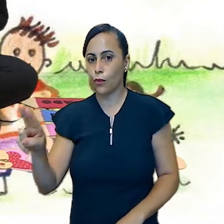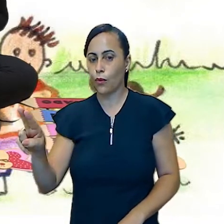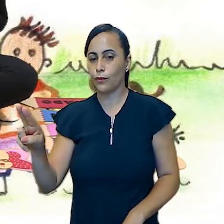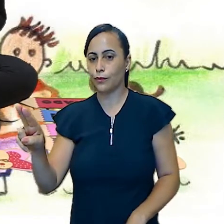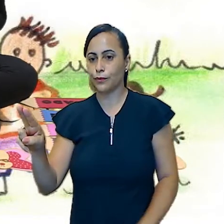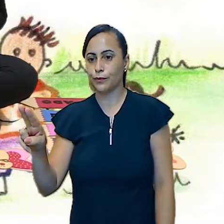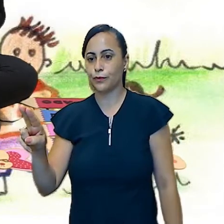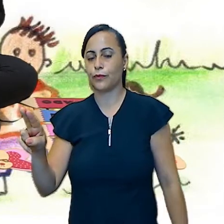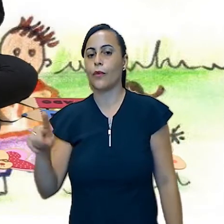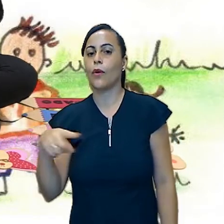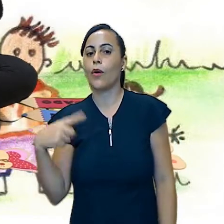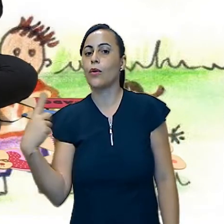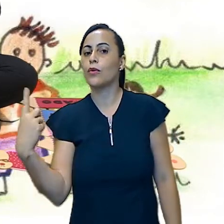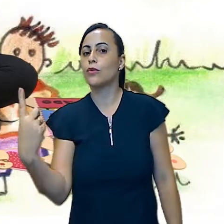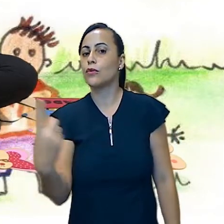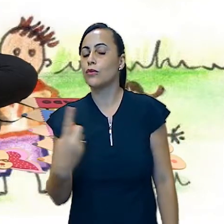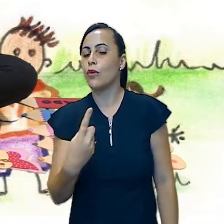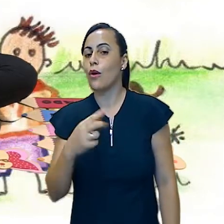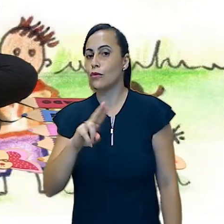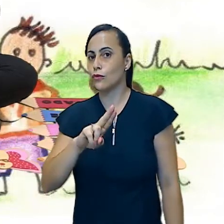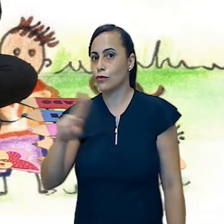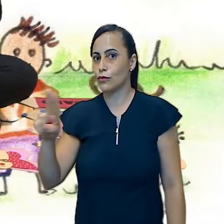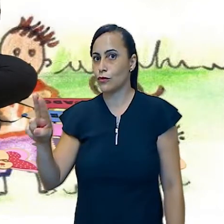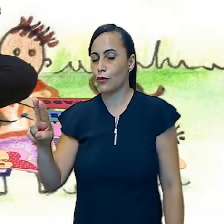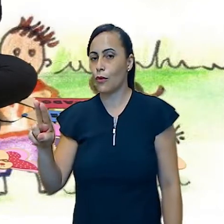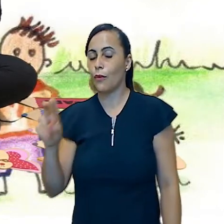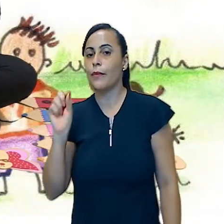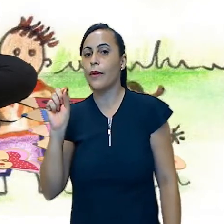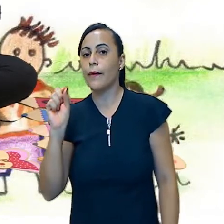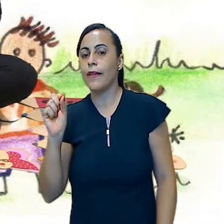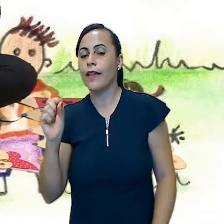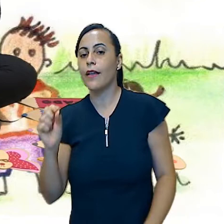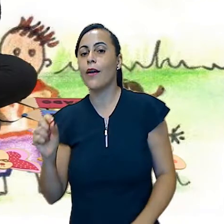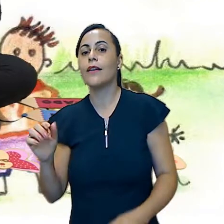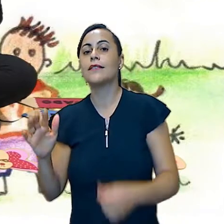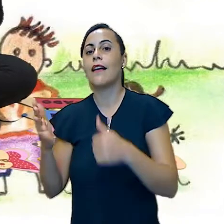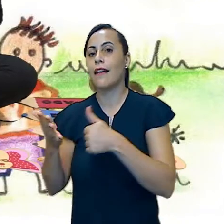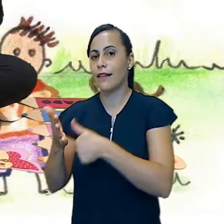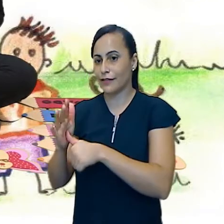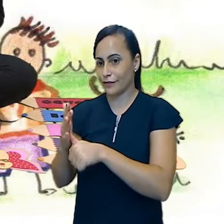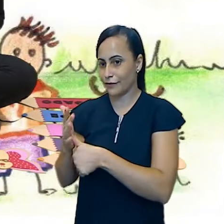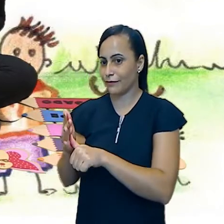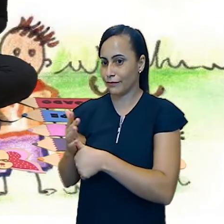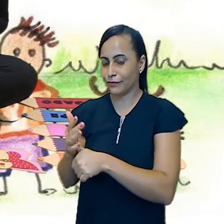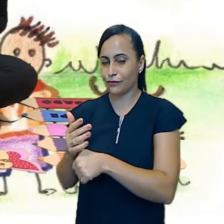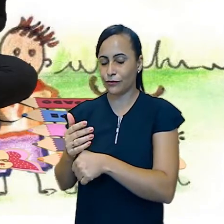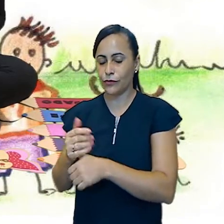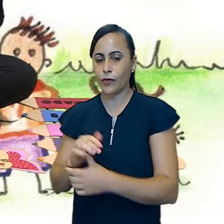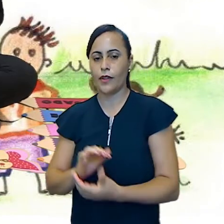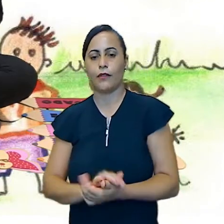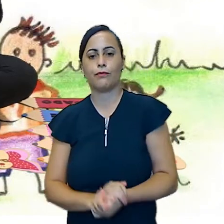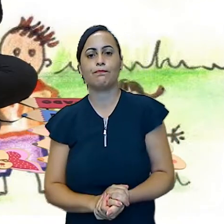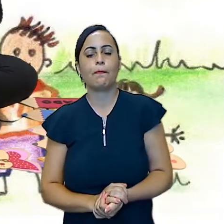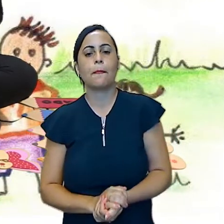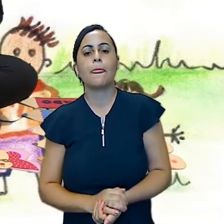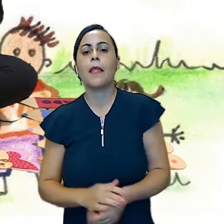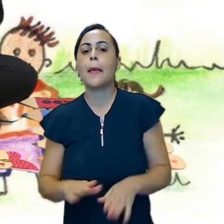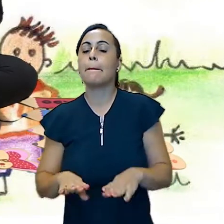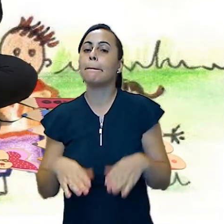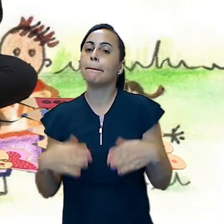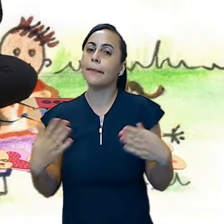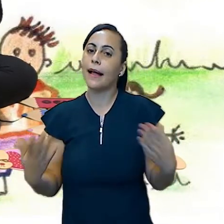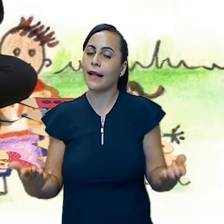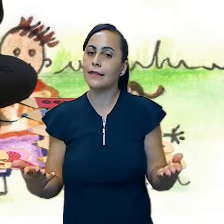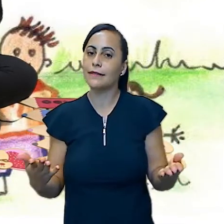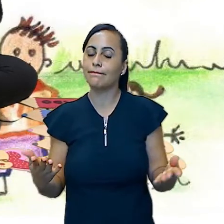é nossa identidade. Isso mesmo. Mas como nós não estamos, por enquanto, na